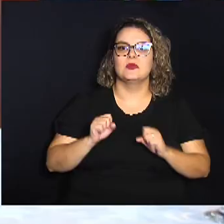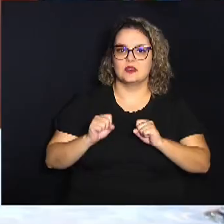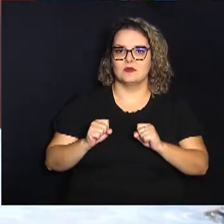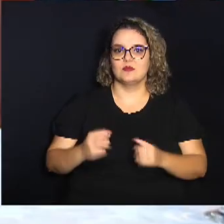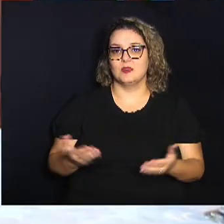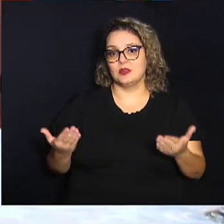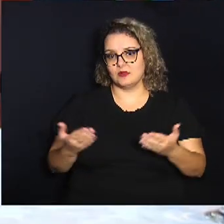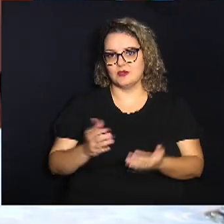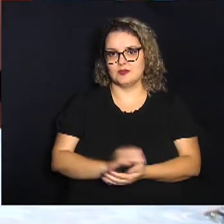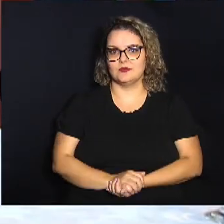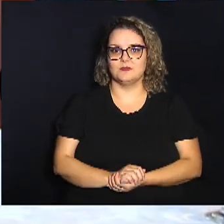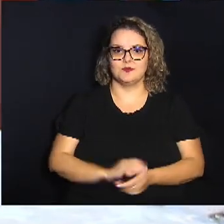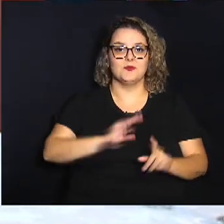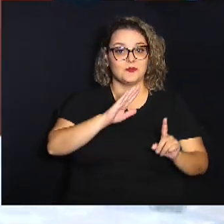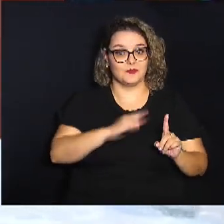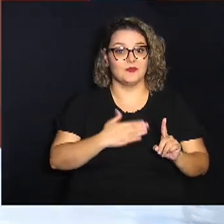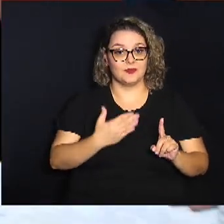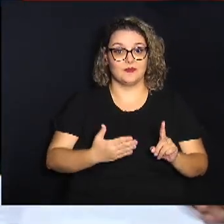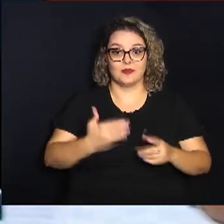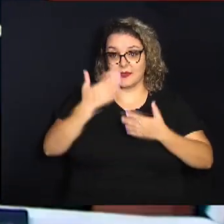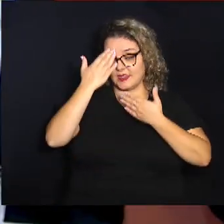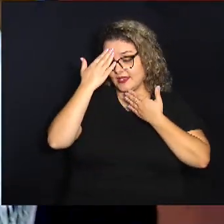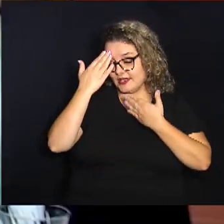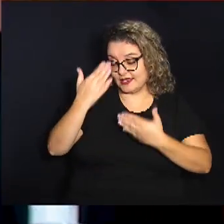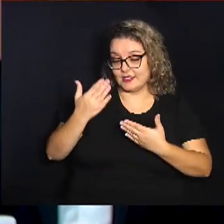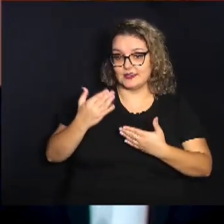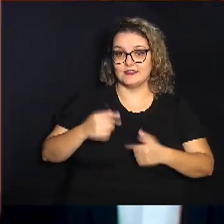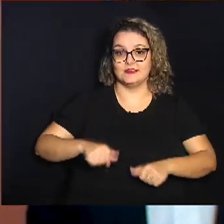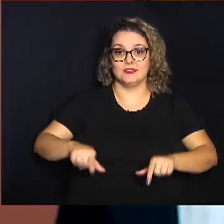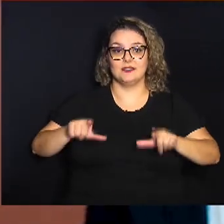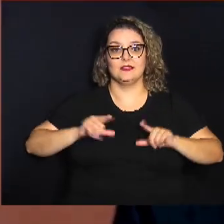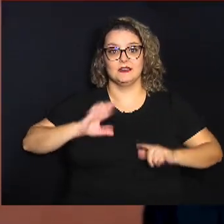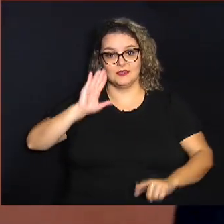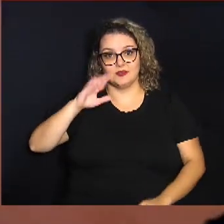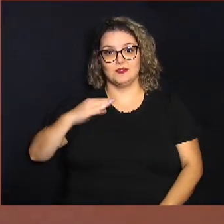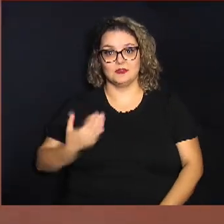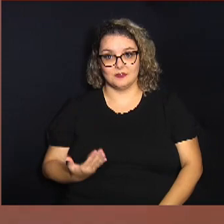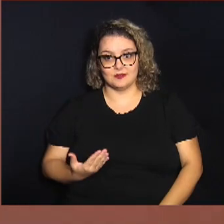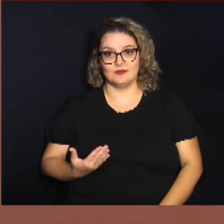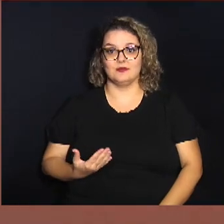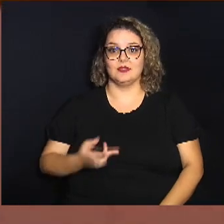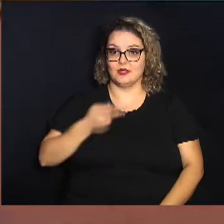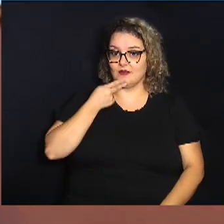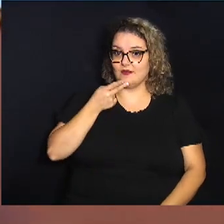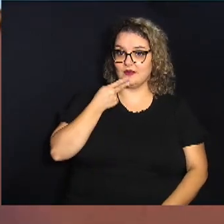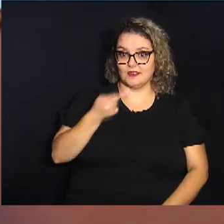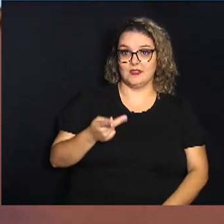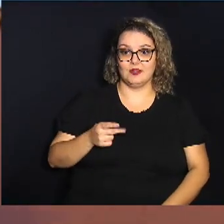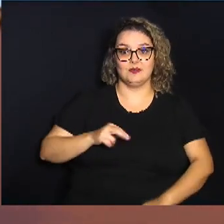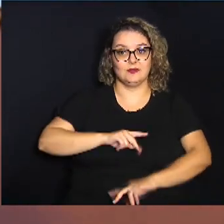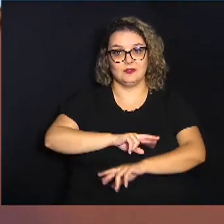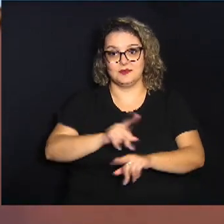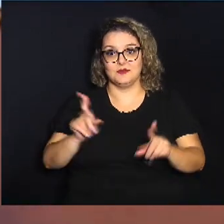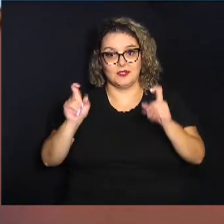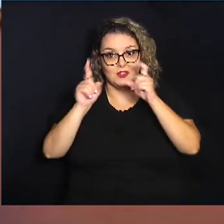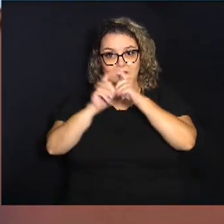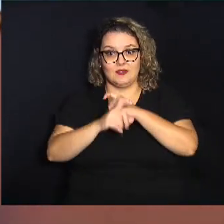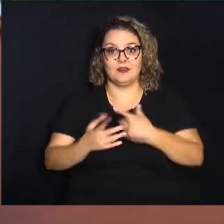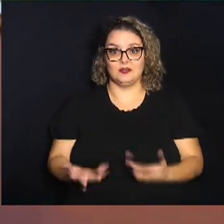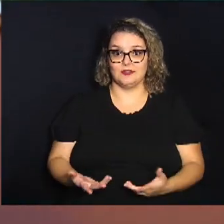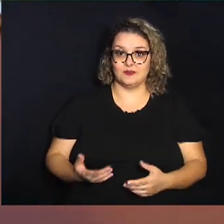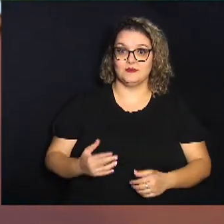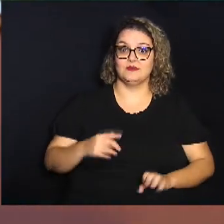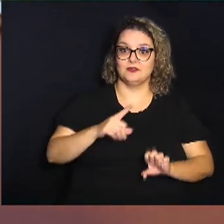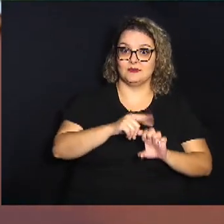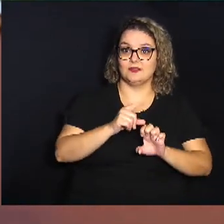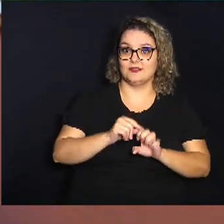estar aqui hoje. O homenageado agradeceu a entrega da honraria e relatou as dificuldades de se empreender.